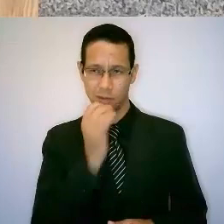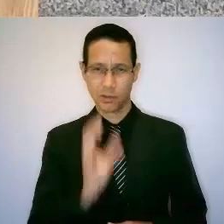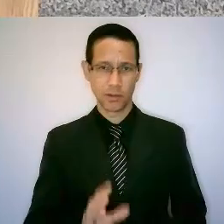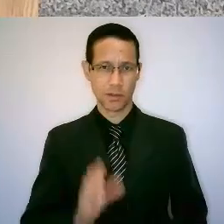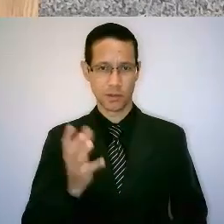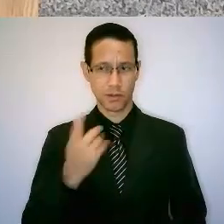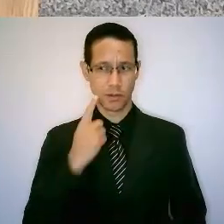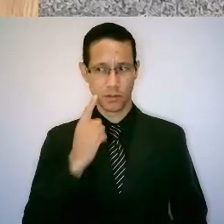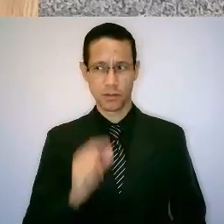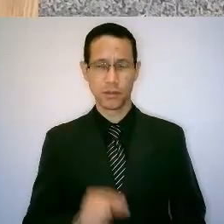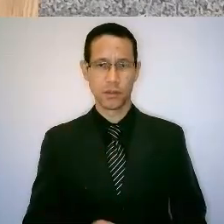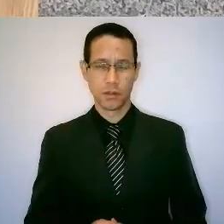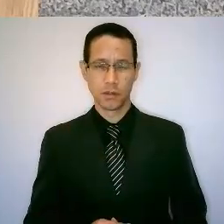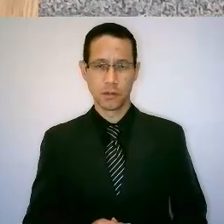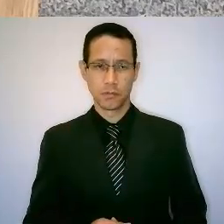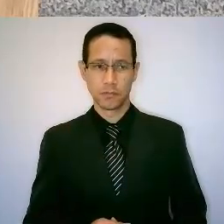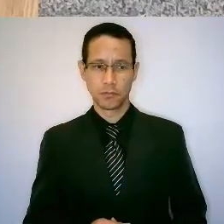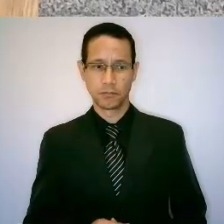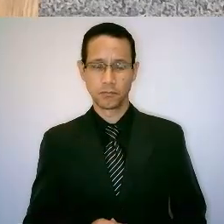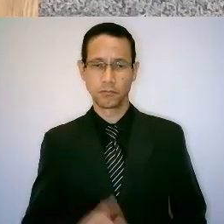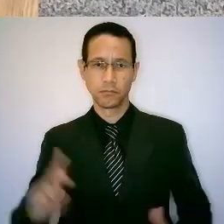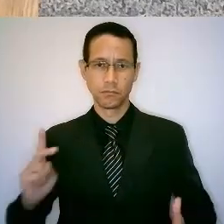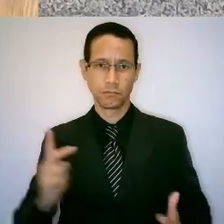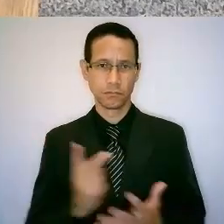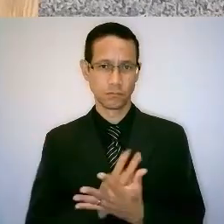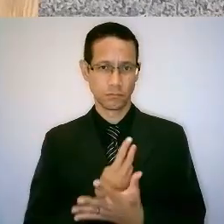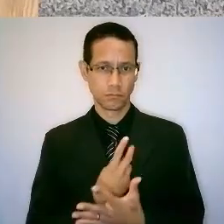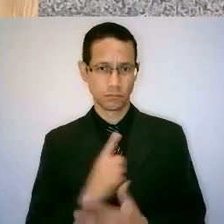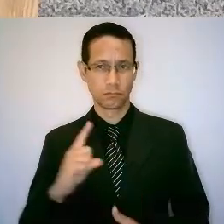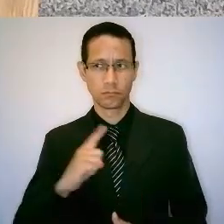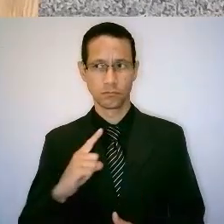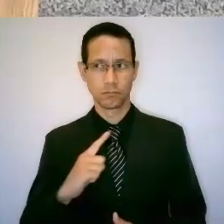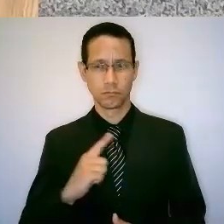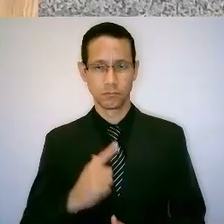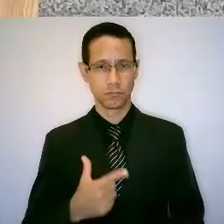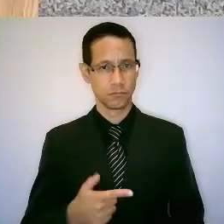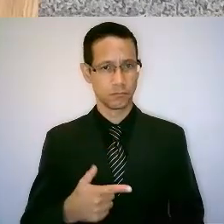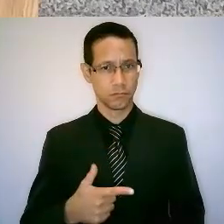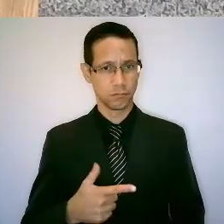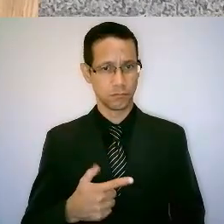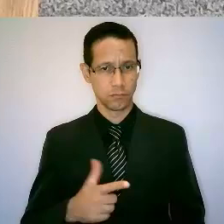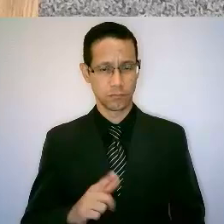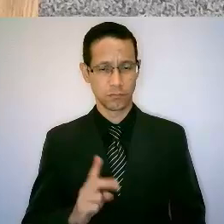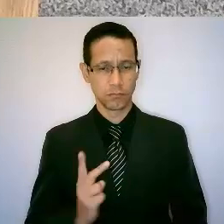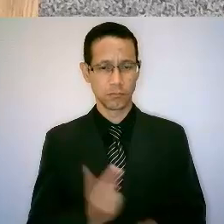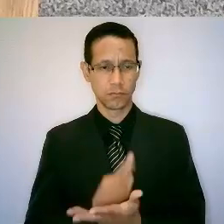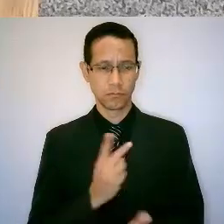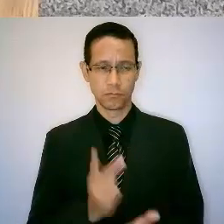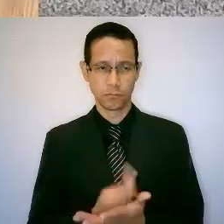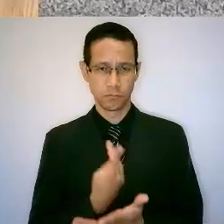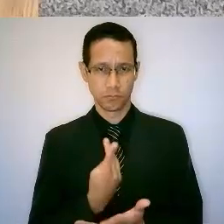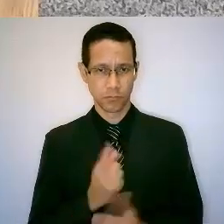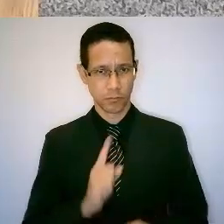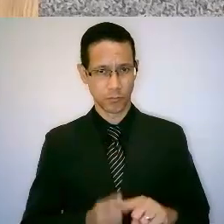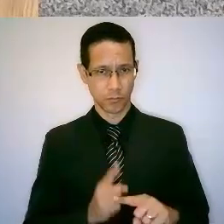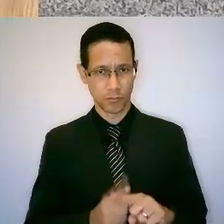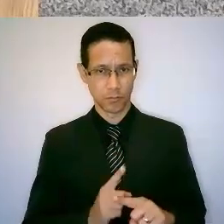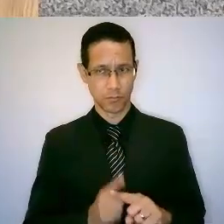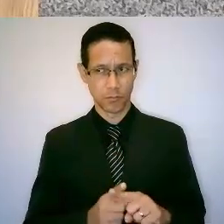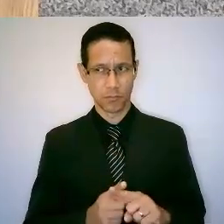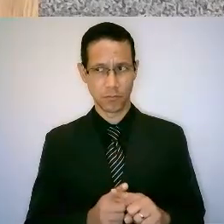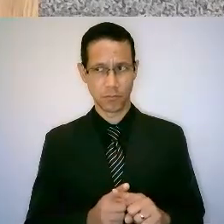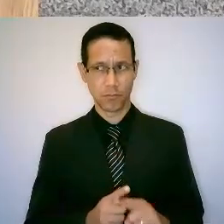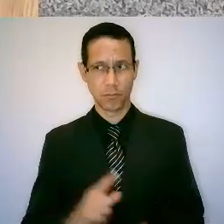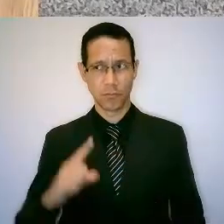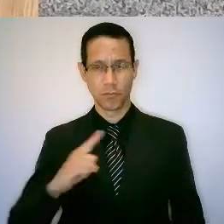vontade do agente teria sido uma falha nesse dispositivo nessa arma de fogo nós veremos excelência que essa tese de que